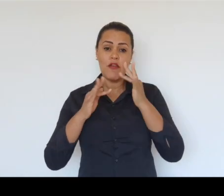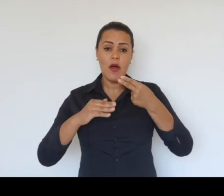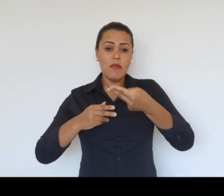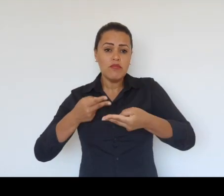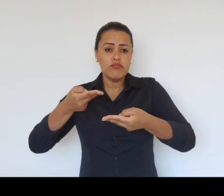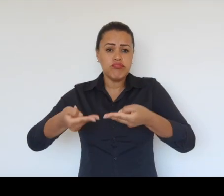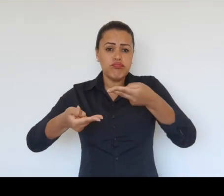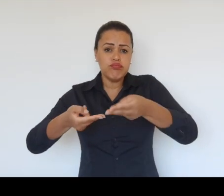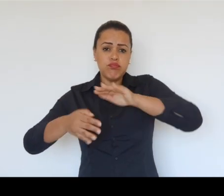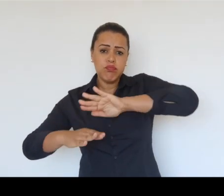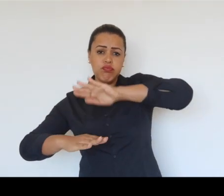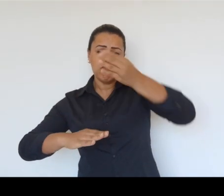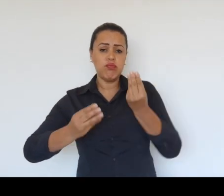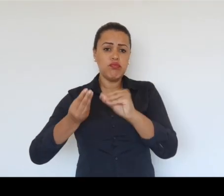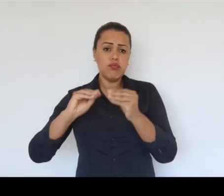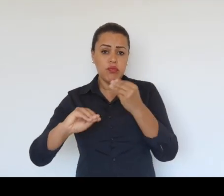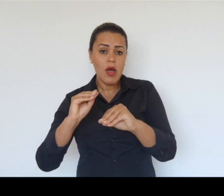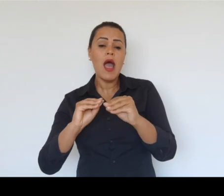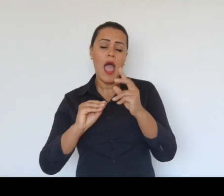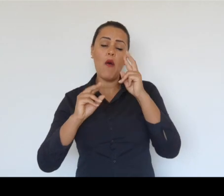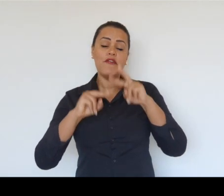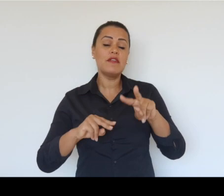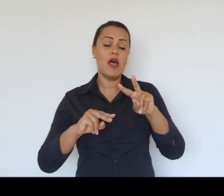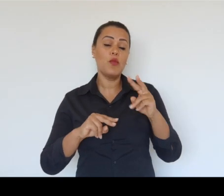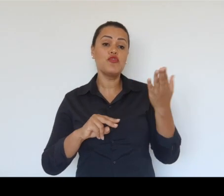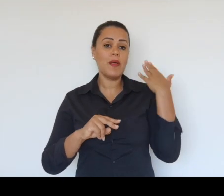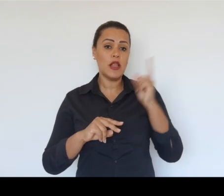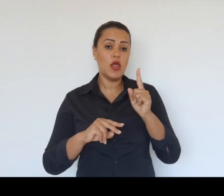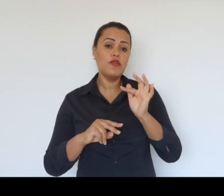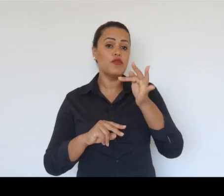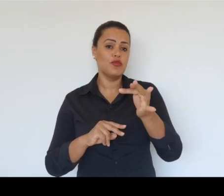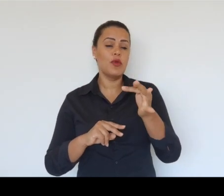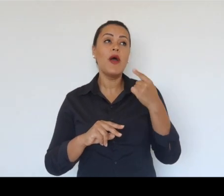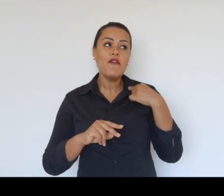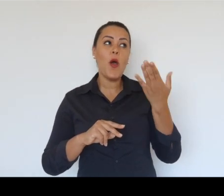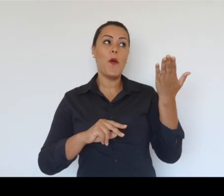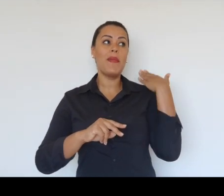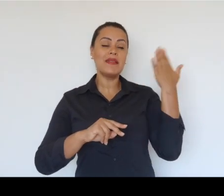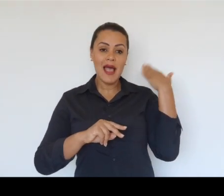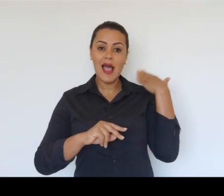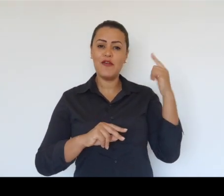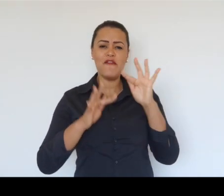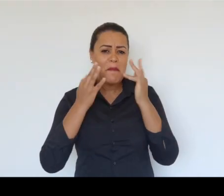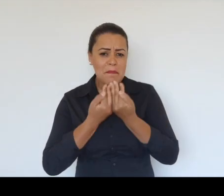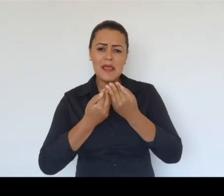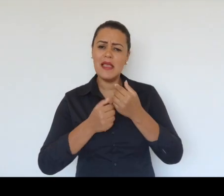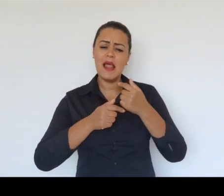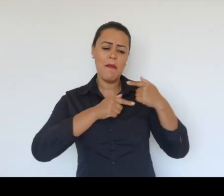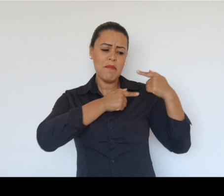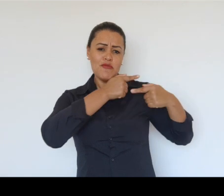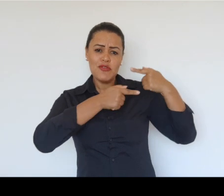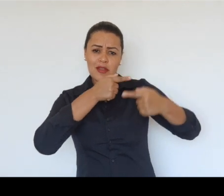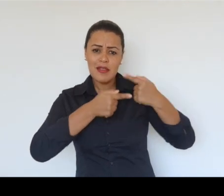mais. Então, ao invés de ser uma visão de futuro, é uma visão de passado. Eu tenho muito passado, veja como meu monte é grande, eu estou há muitas